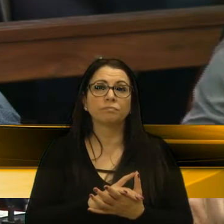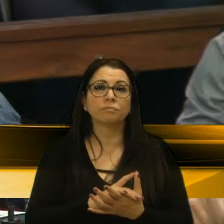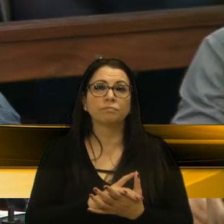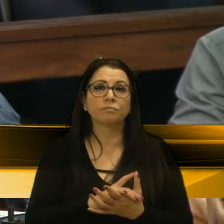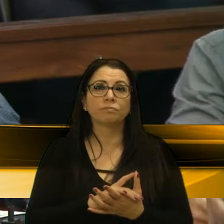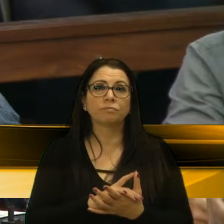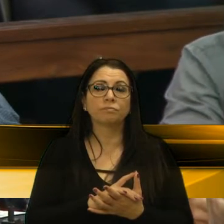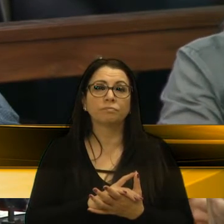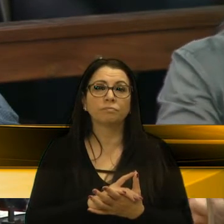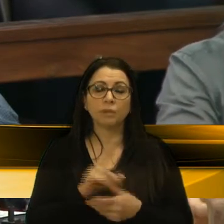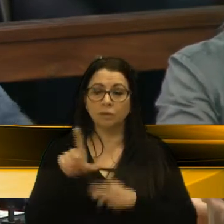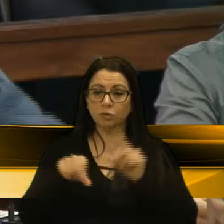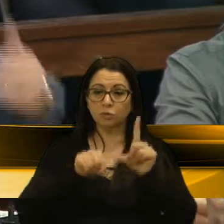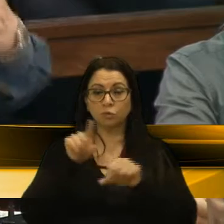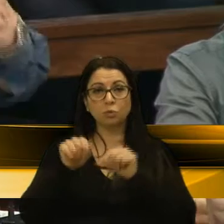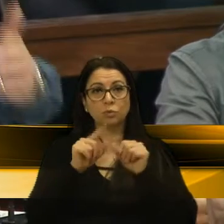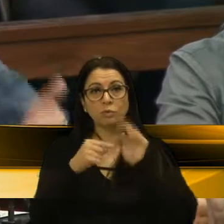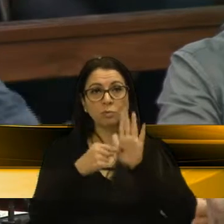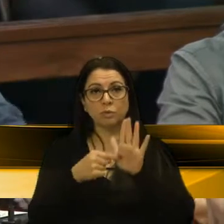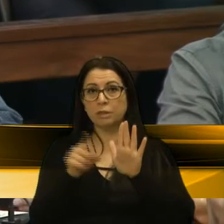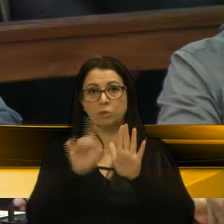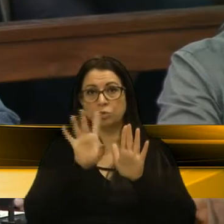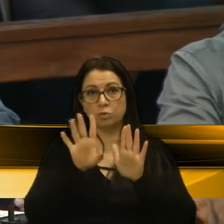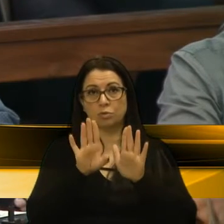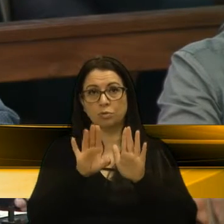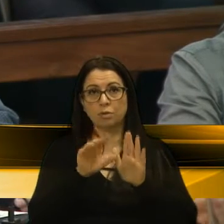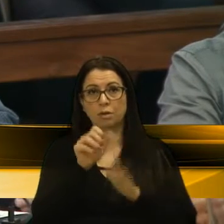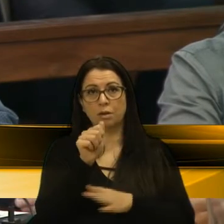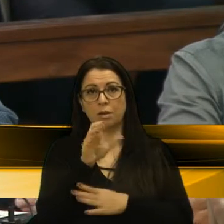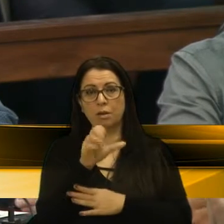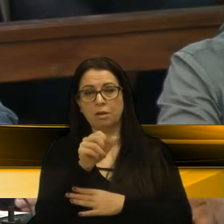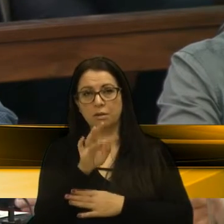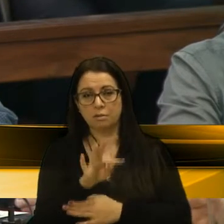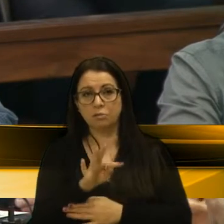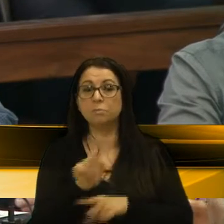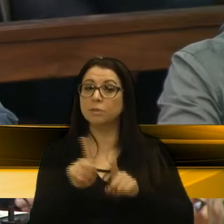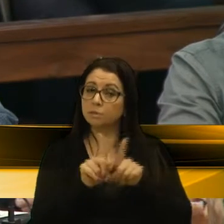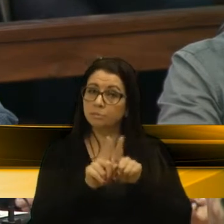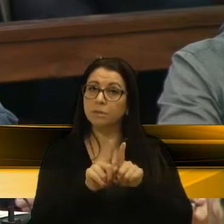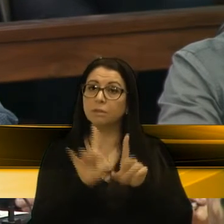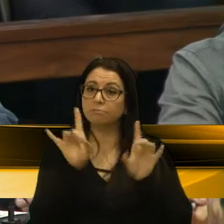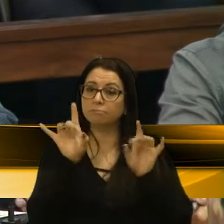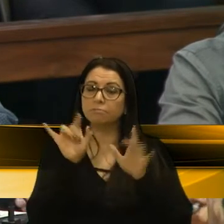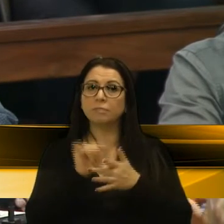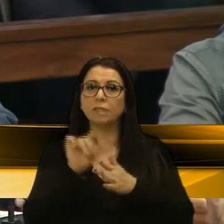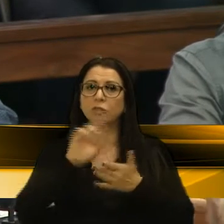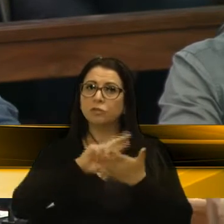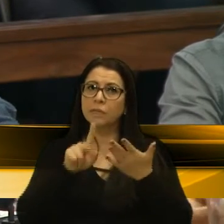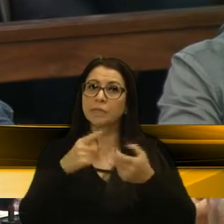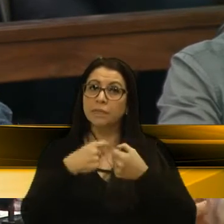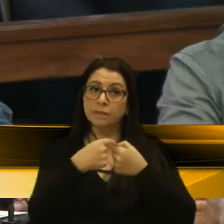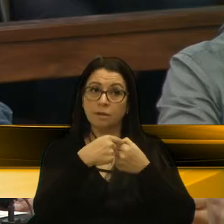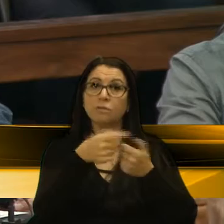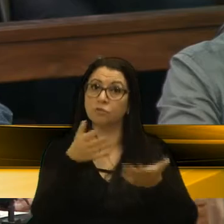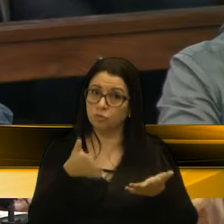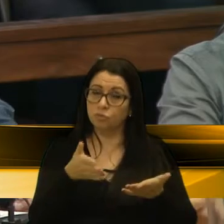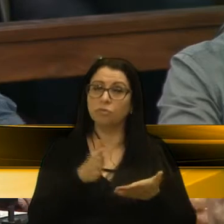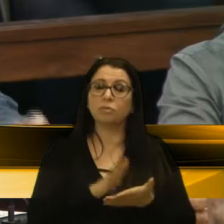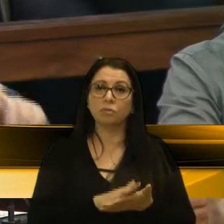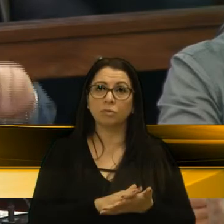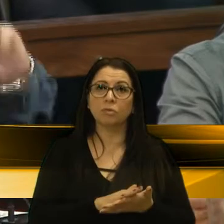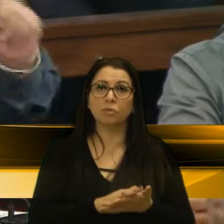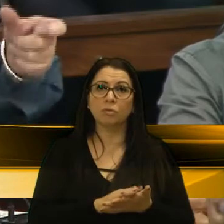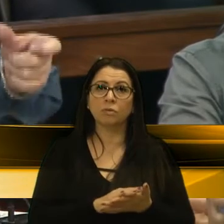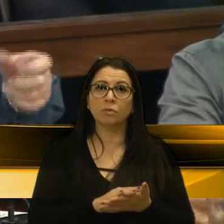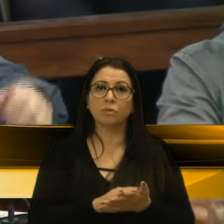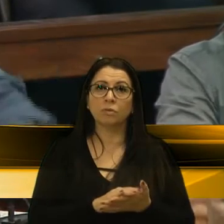as alternativas que foram colocadas, não só essa da CAT, mas especialmente de várias cidades já colocarem